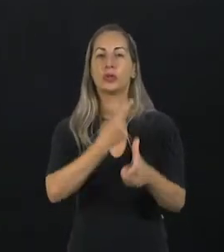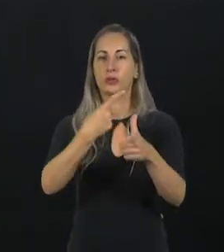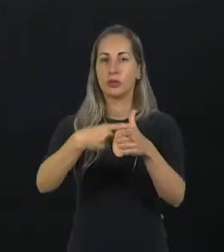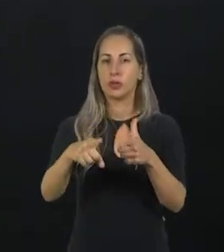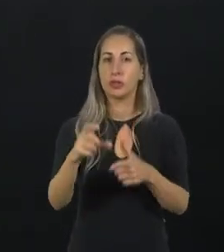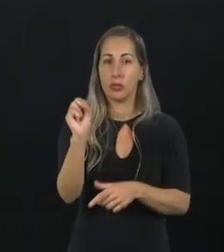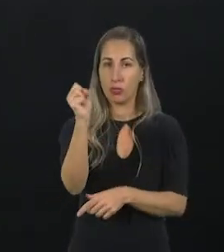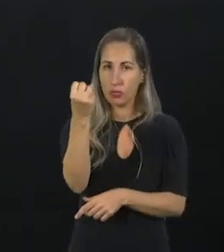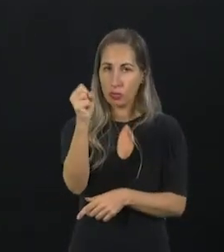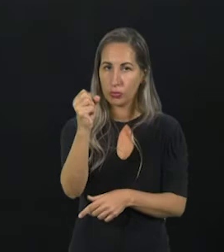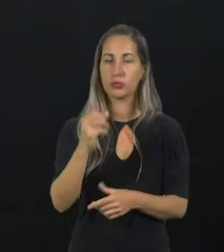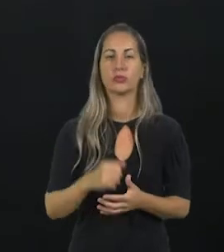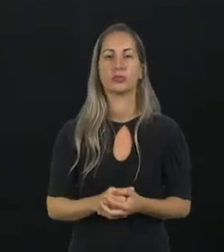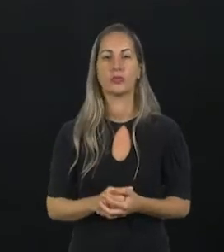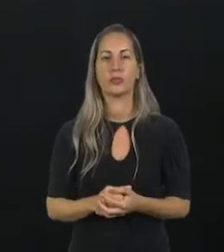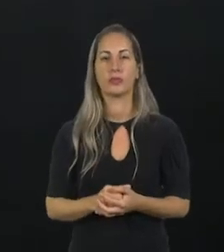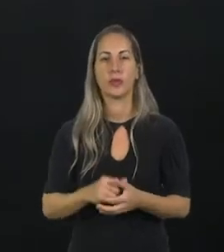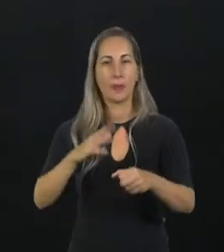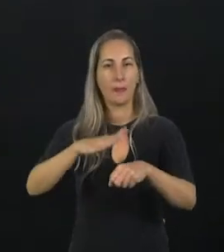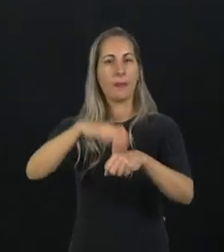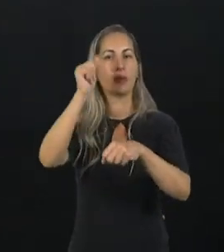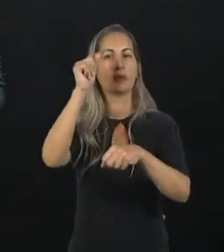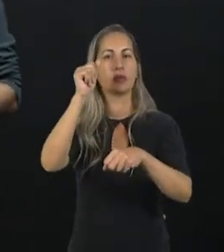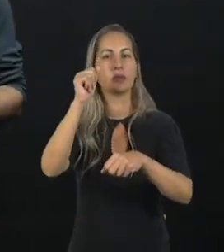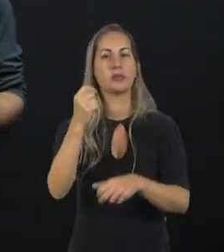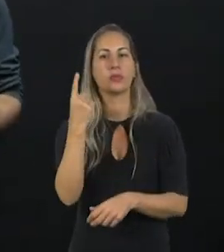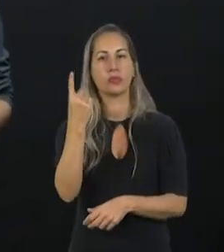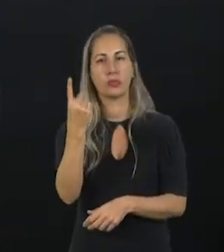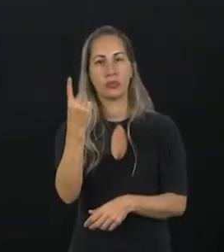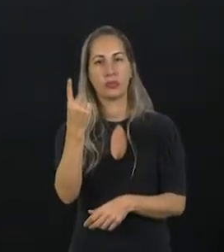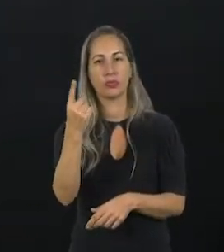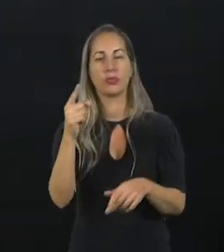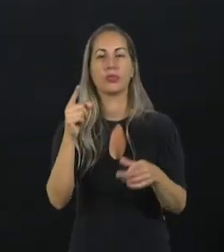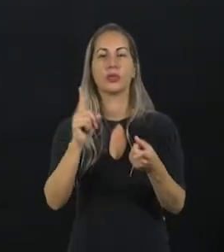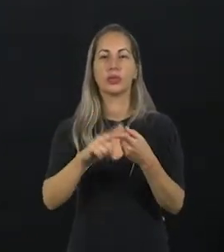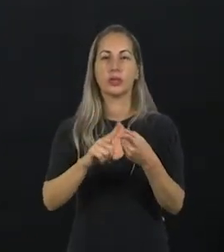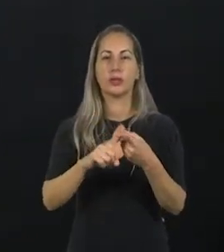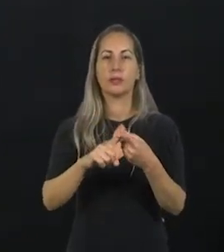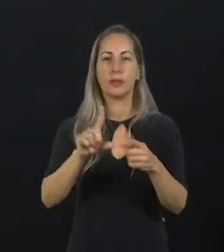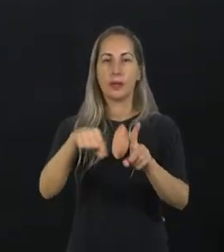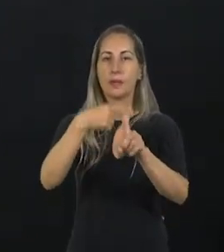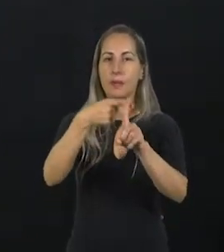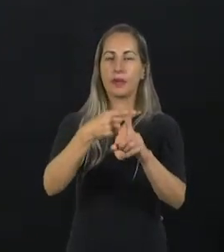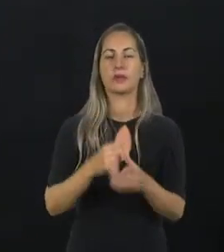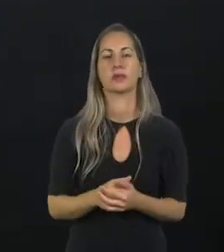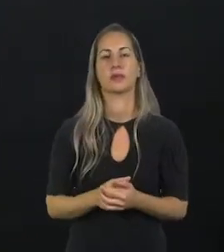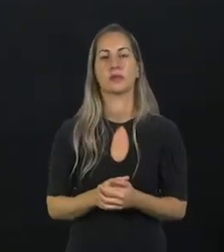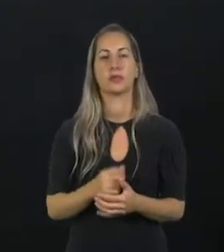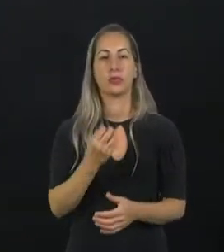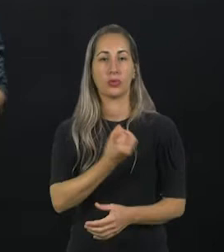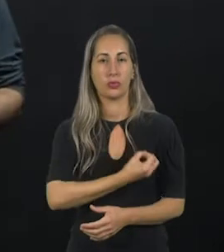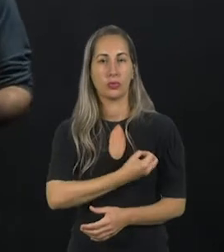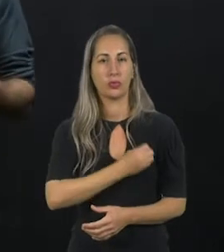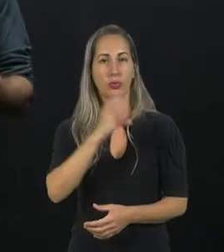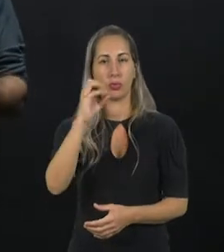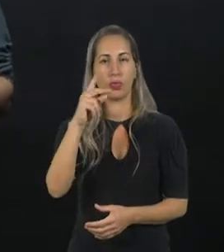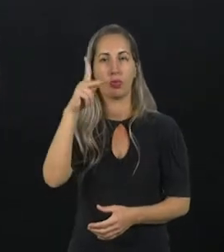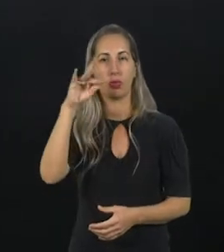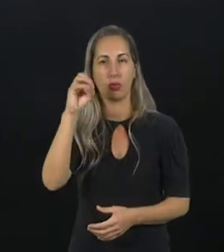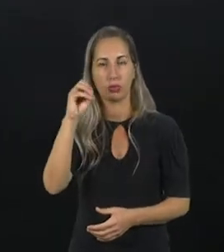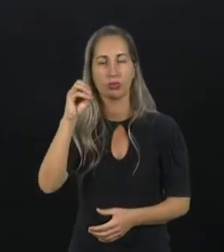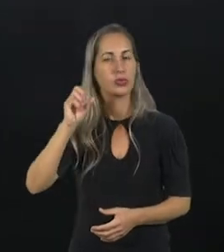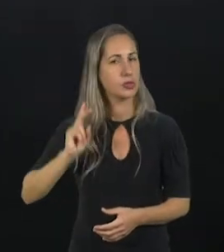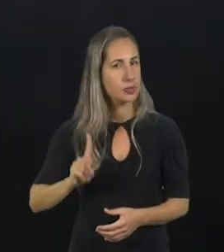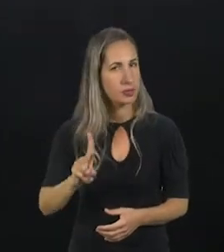de 8, ela ultrapassa o 1 e ele mesmo. E o número será composto sempre que